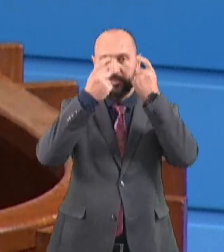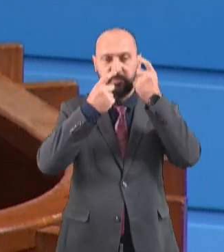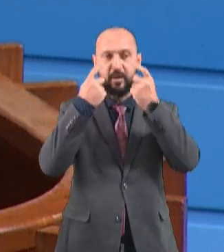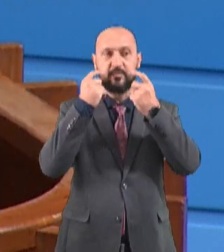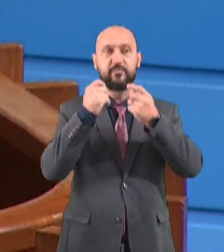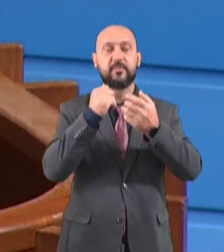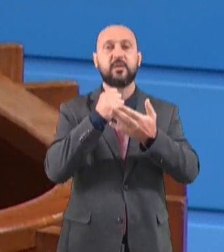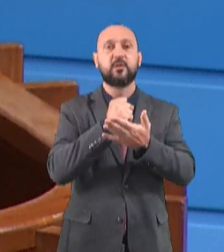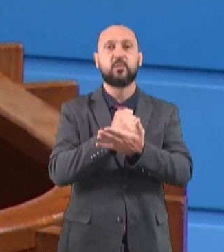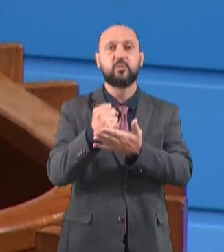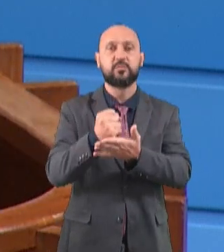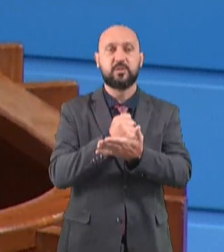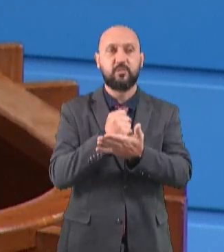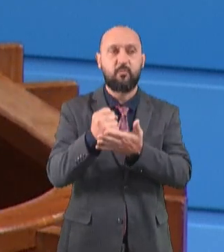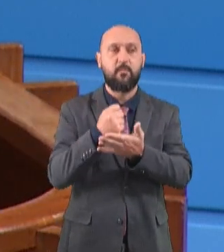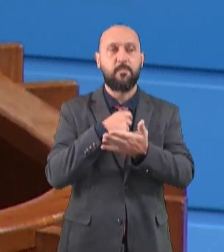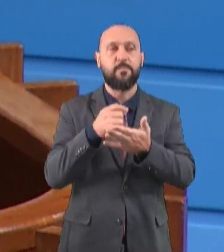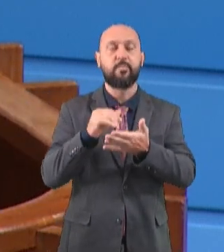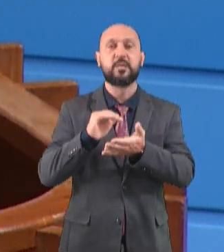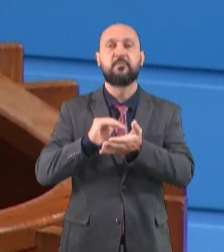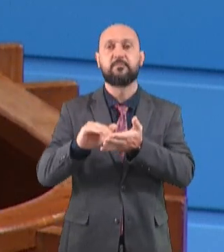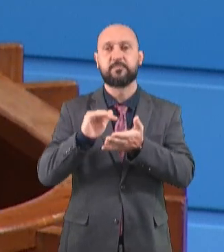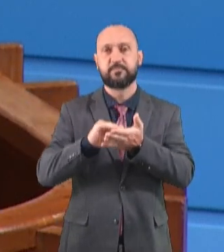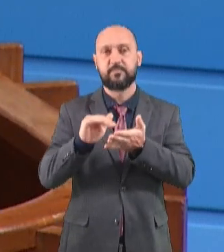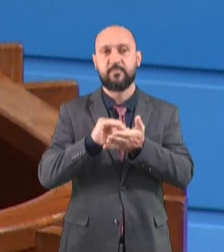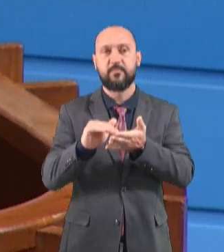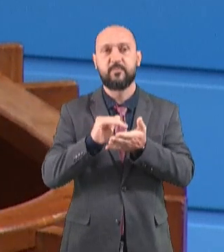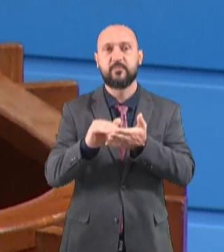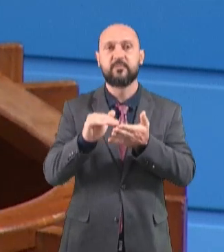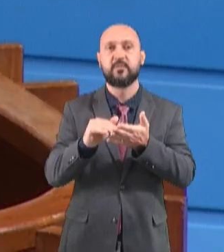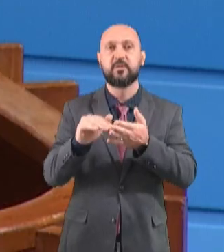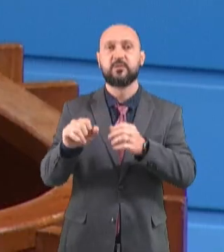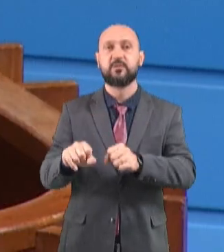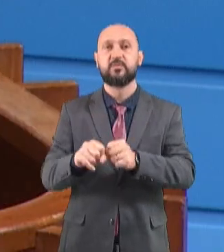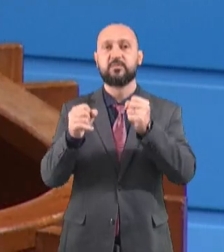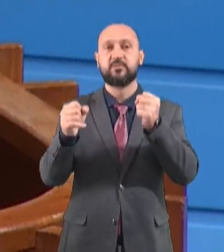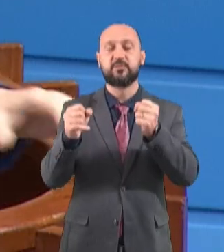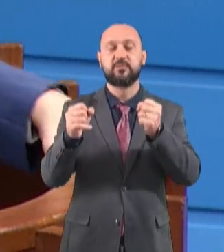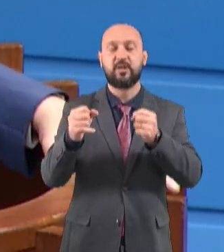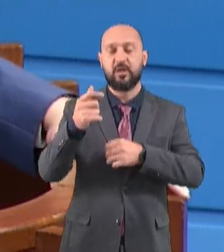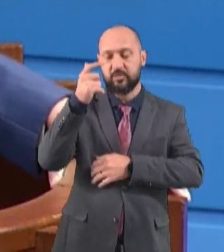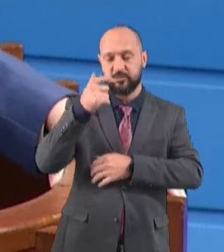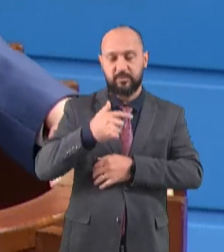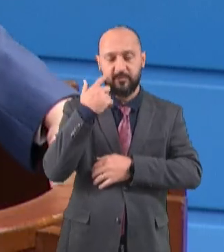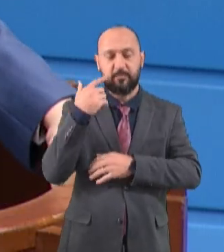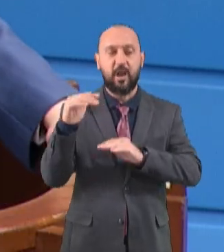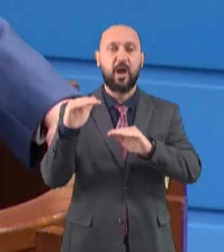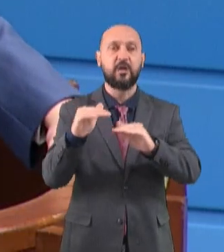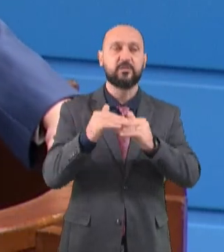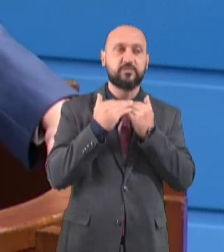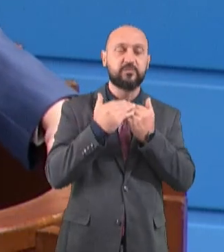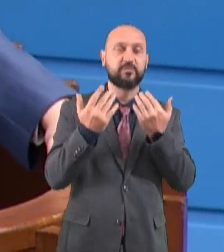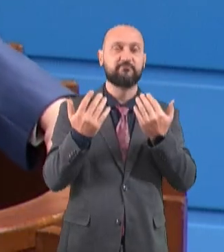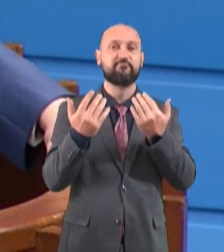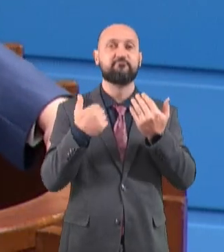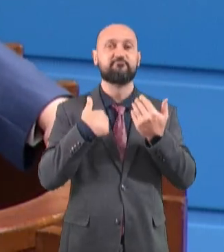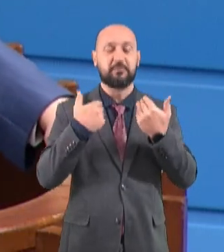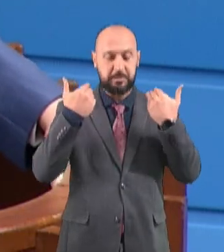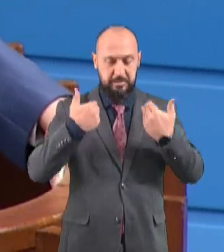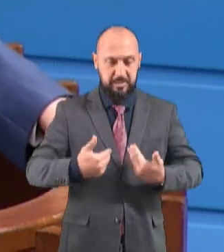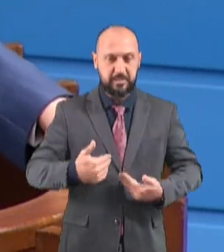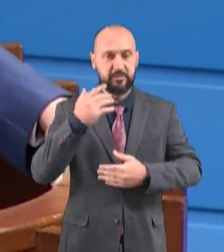em contratar escritórios destruidores de reputação para atacar a reputação